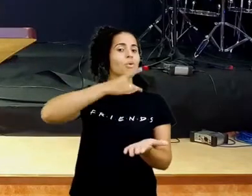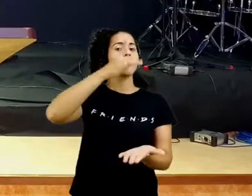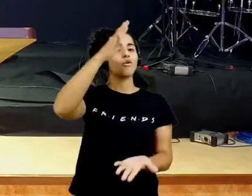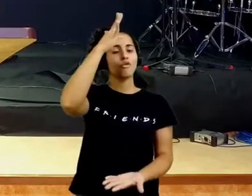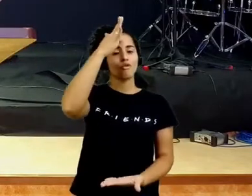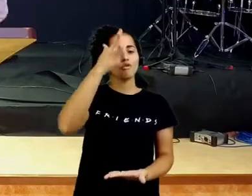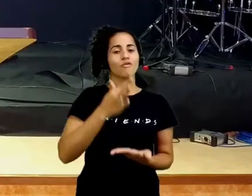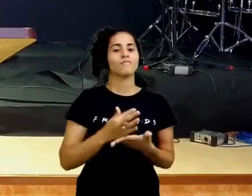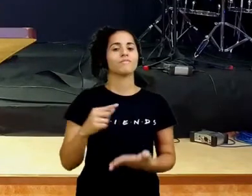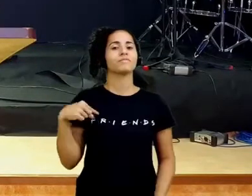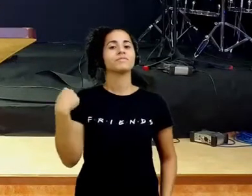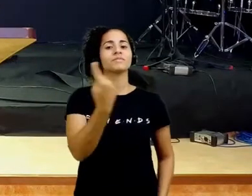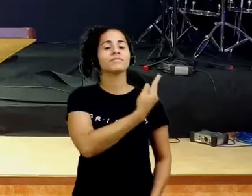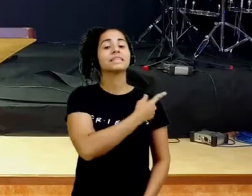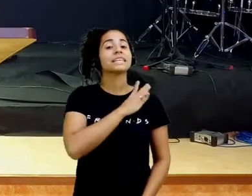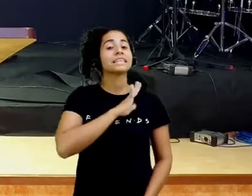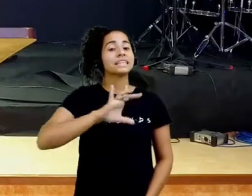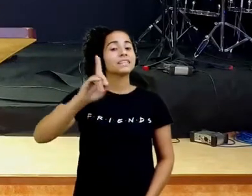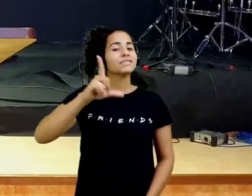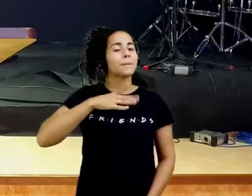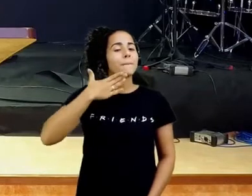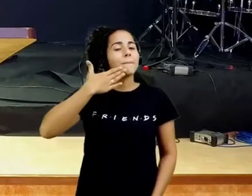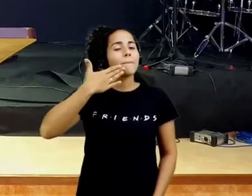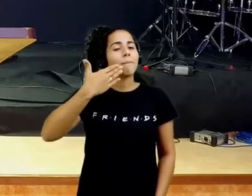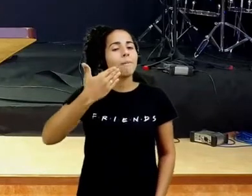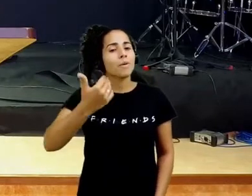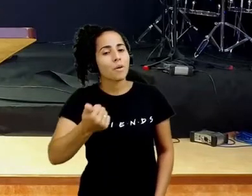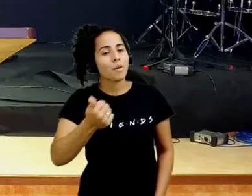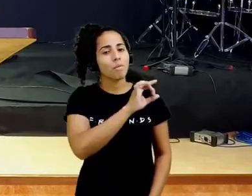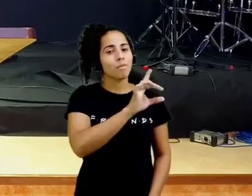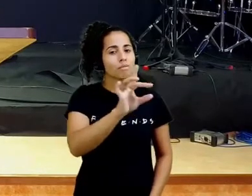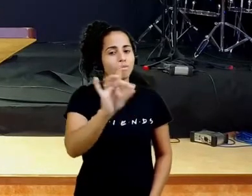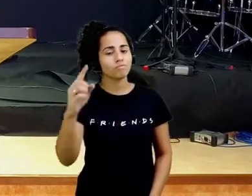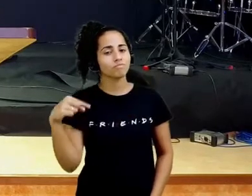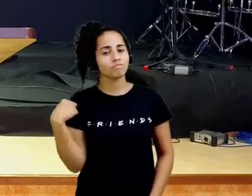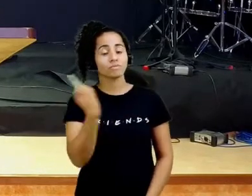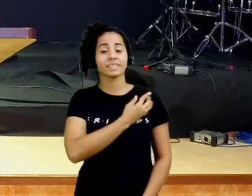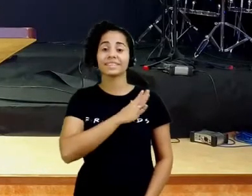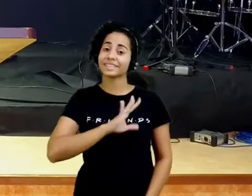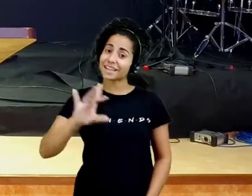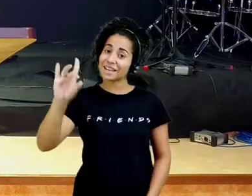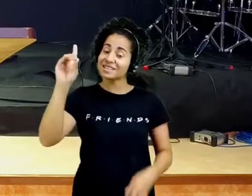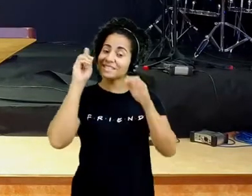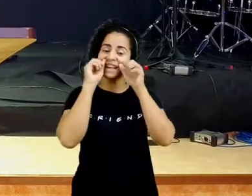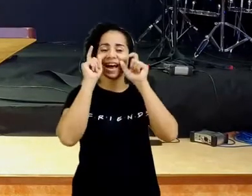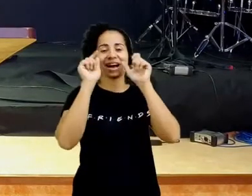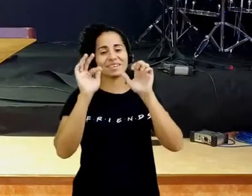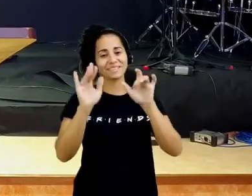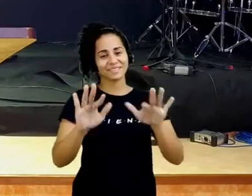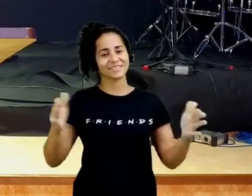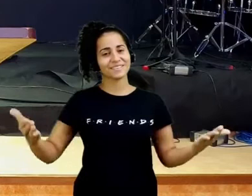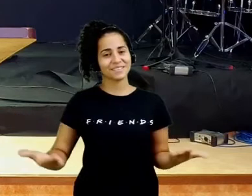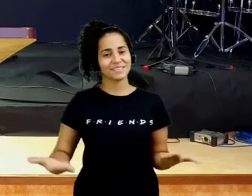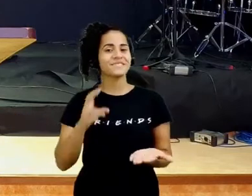consumador da nossa fé. E Ele tem o melhor para cada um de nós. E que Deus assim nos abençoe nessa